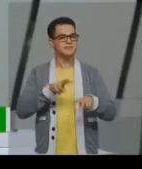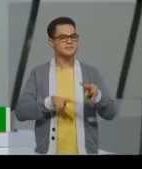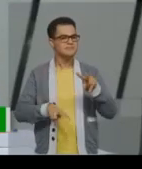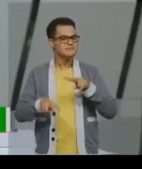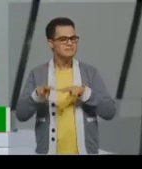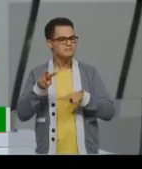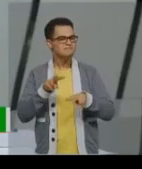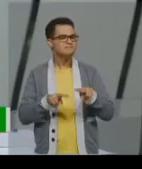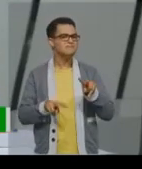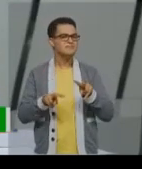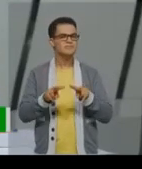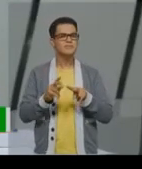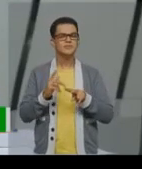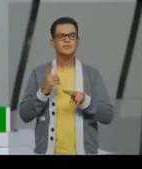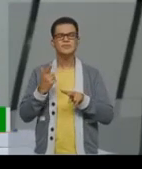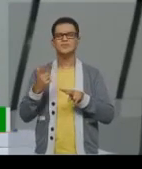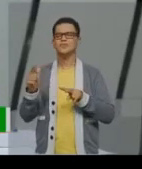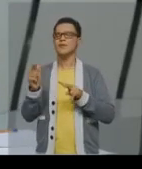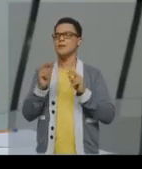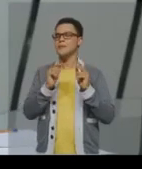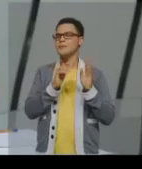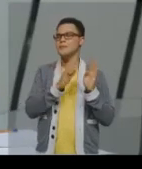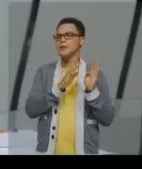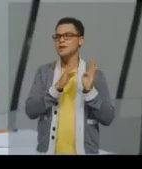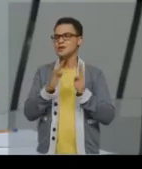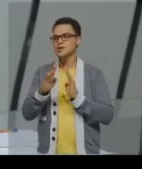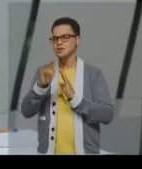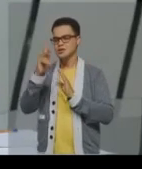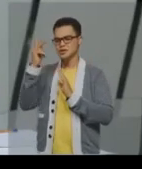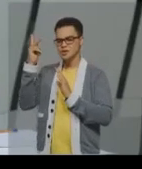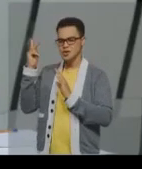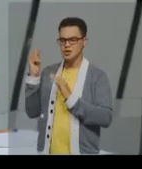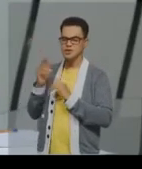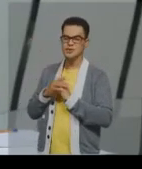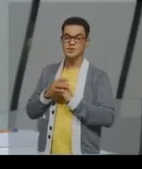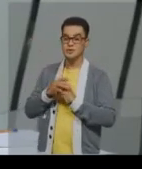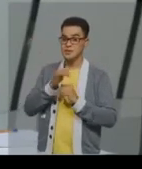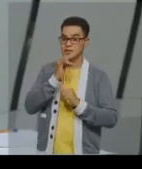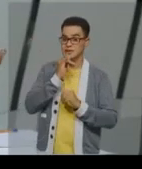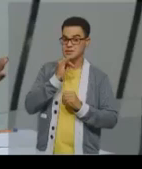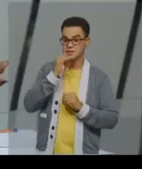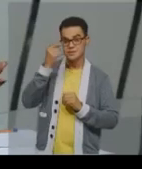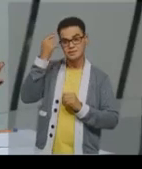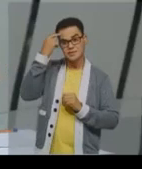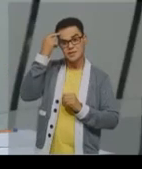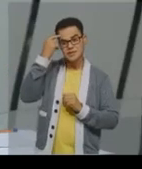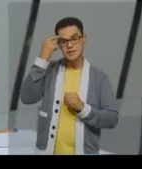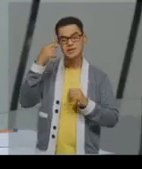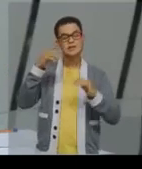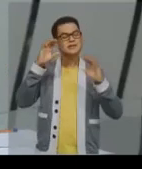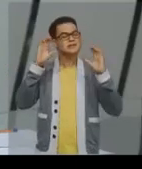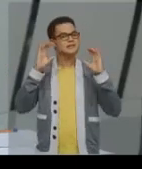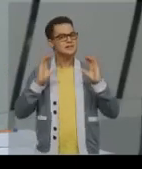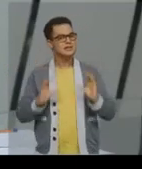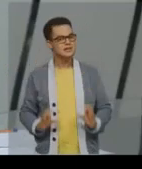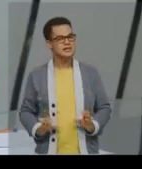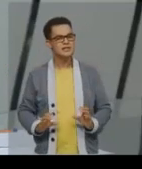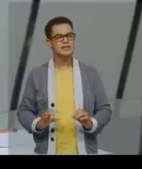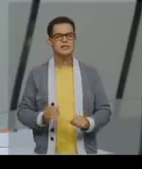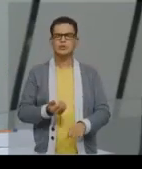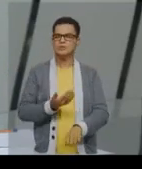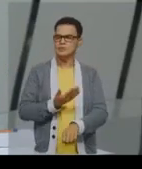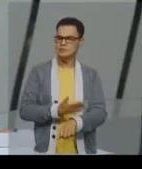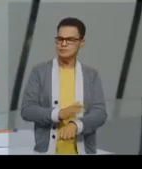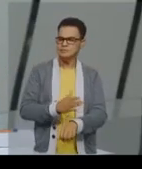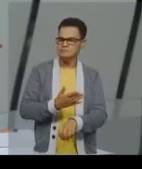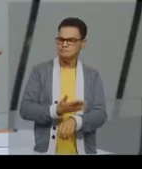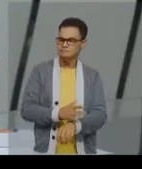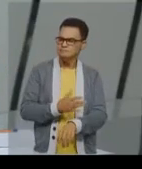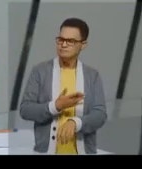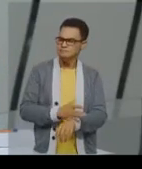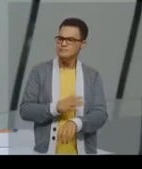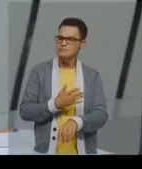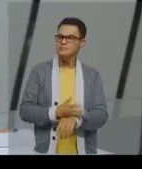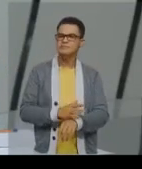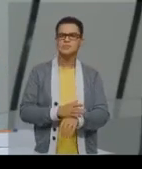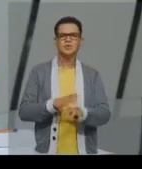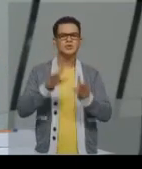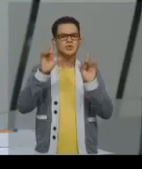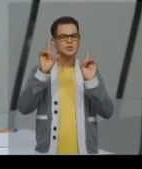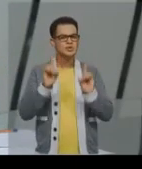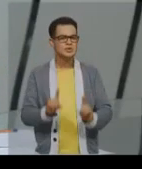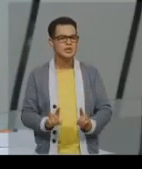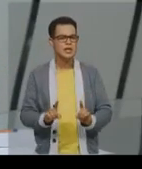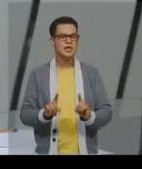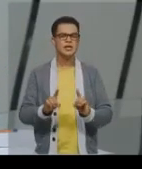períodos históricos para a gente entender. Se a gente pensa a cidadania como um exercício pleno, né, de direitos, sabendo respeitar também os